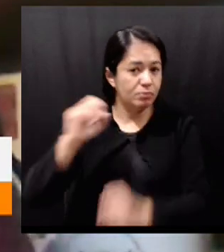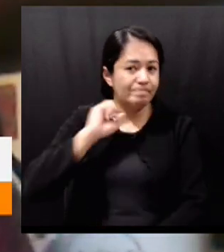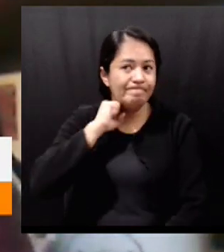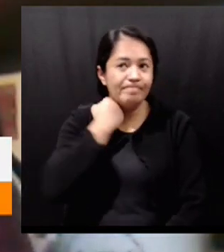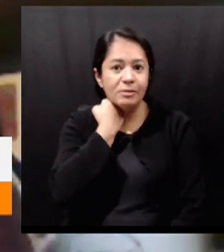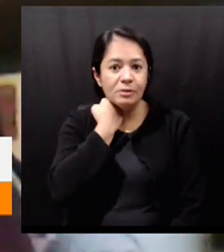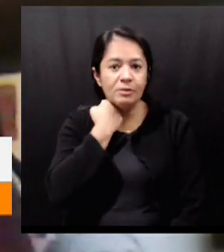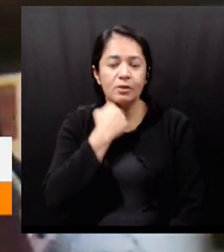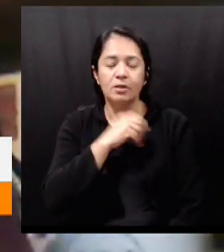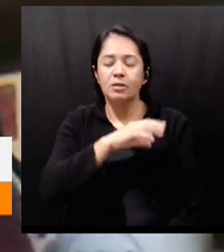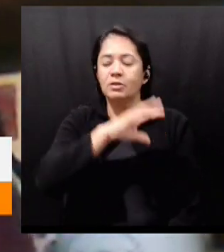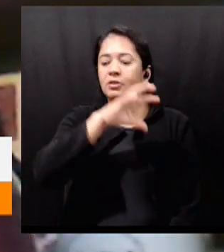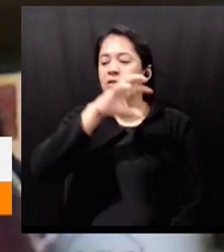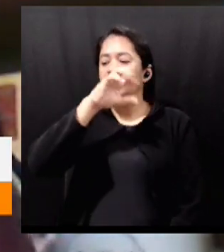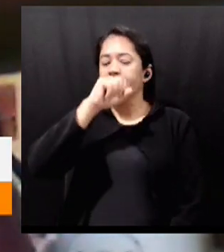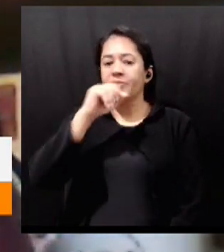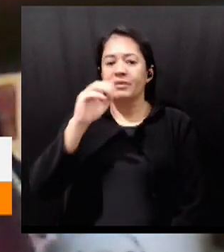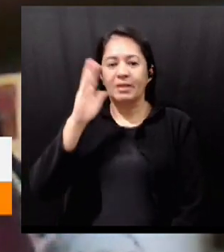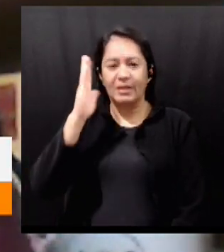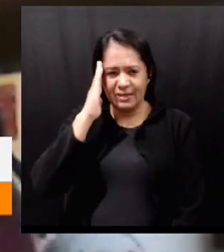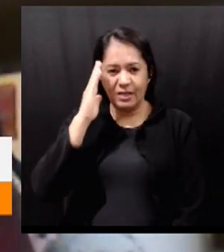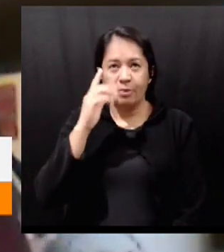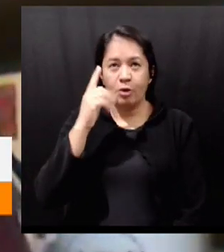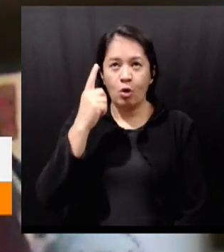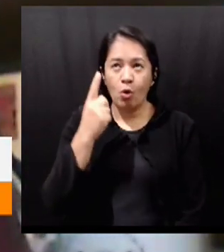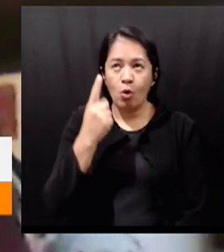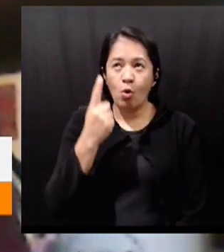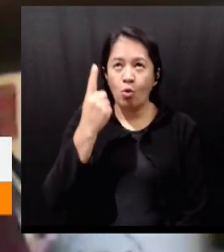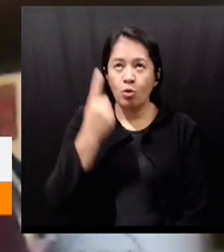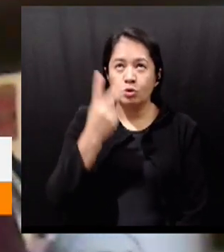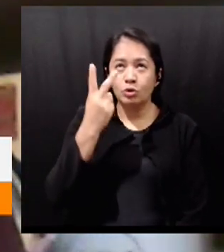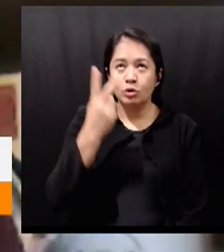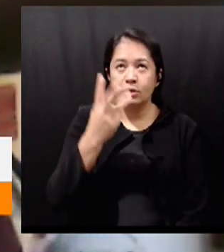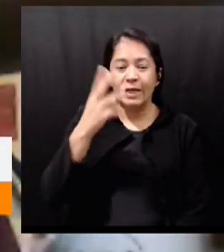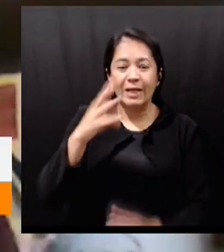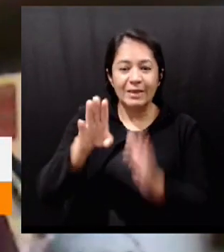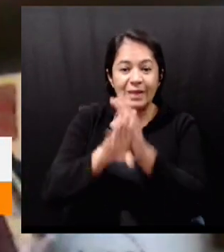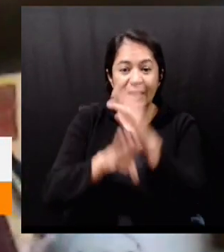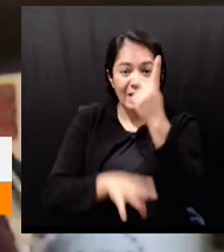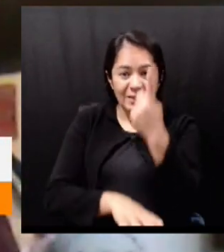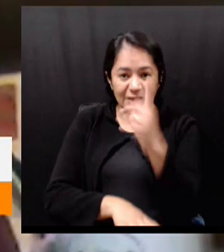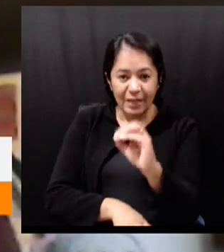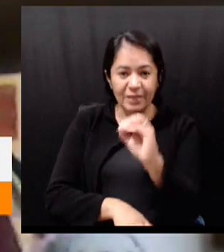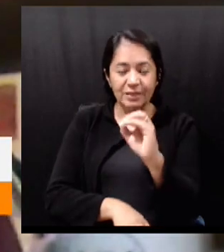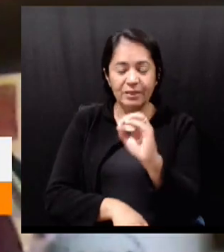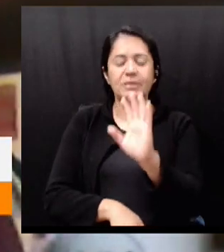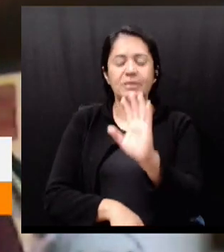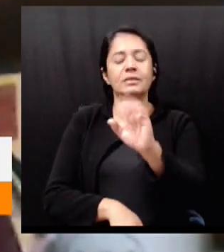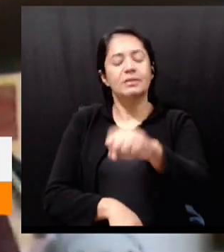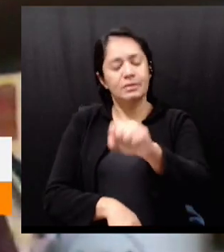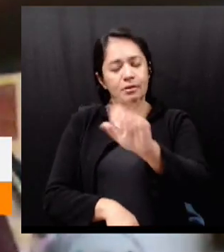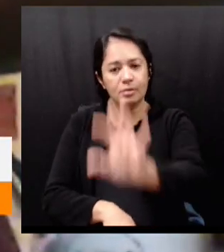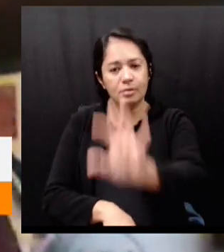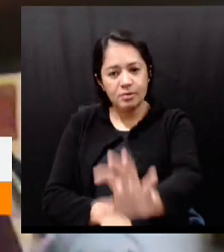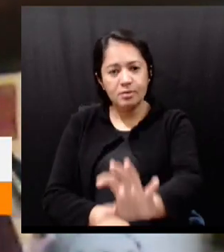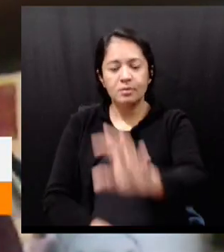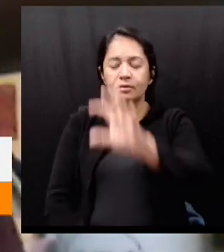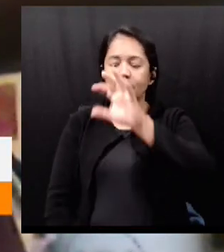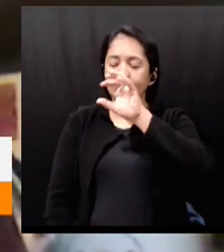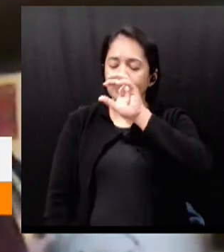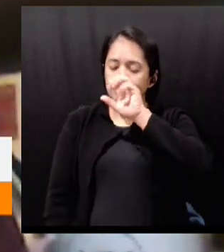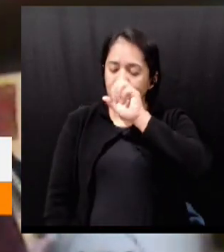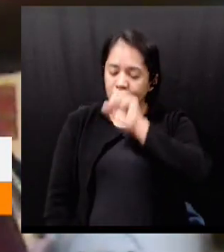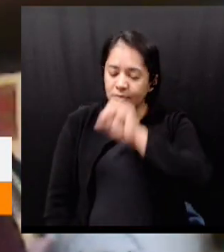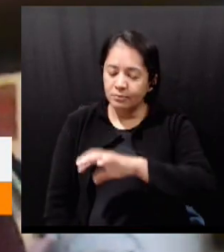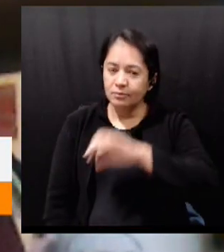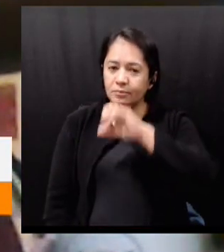de contar até 10? É isso. É o respirar. Quando você vai respirando, você vai oxigenando